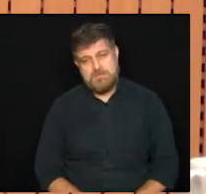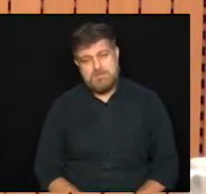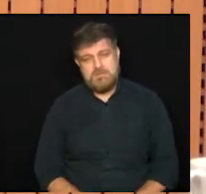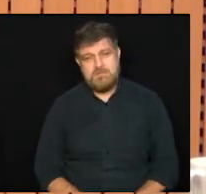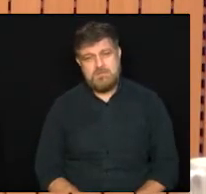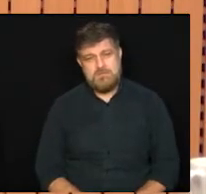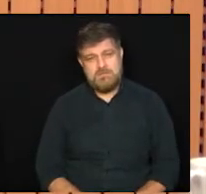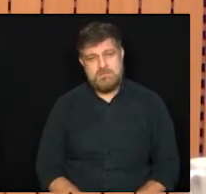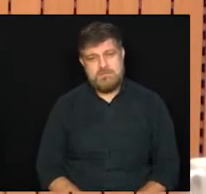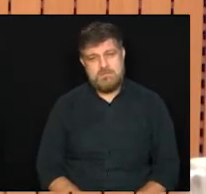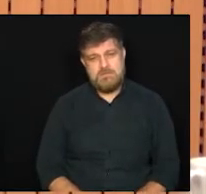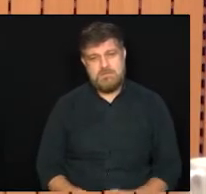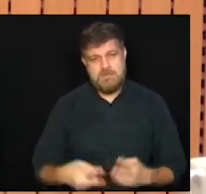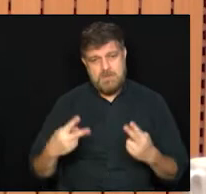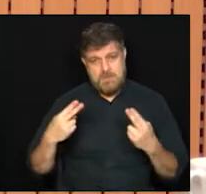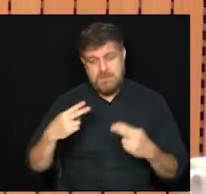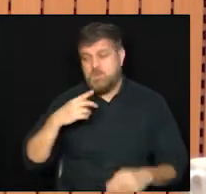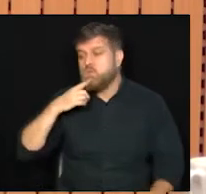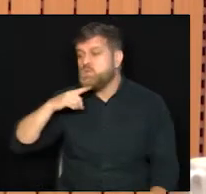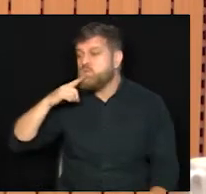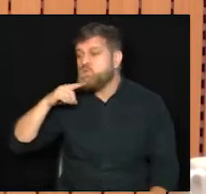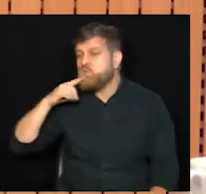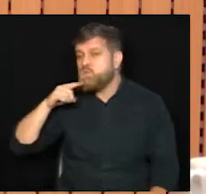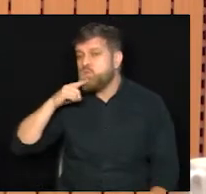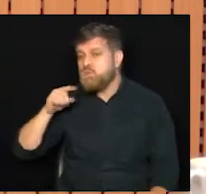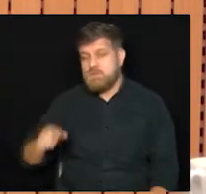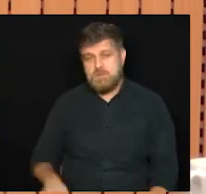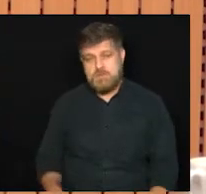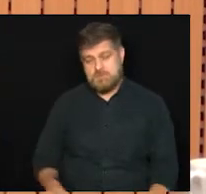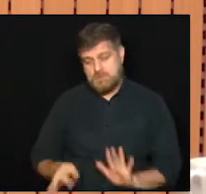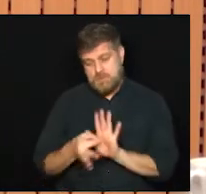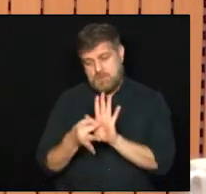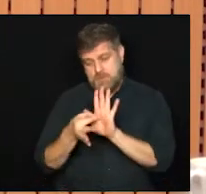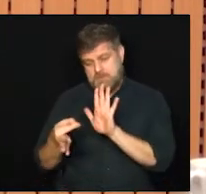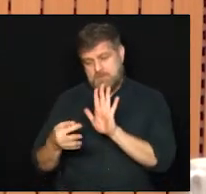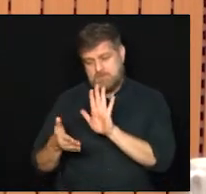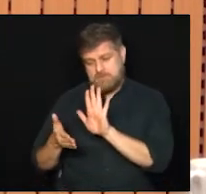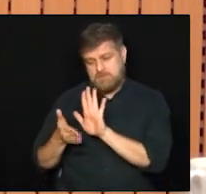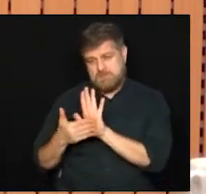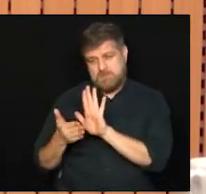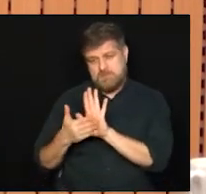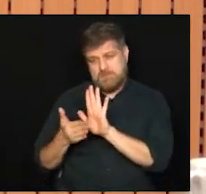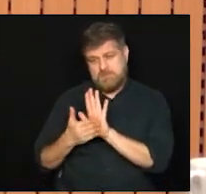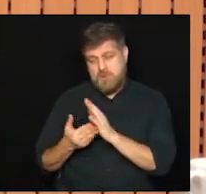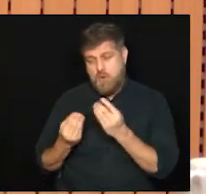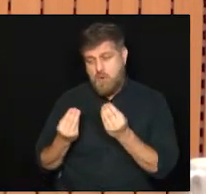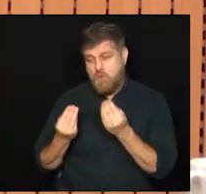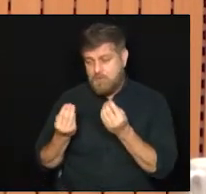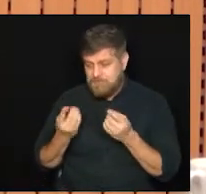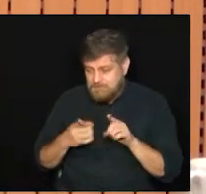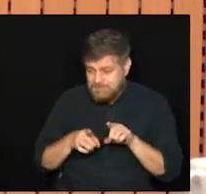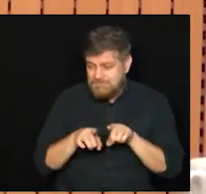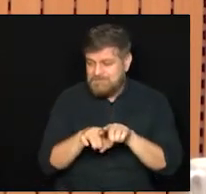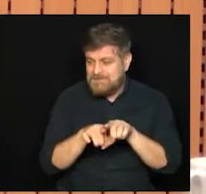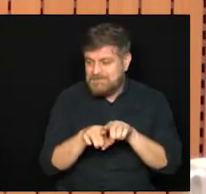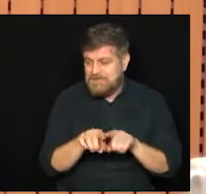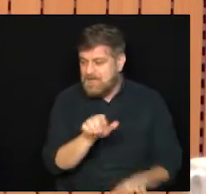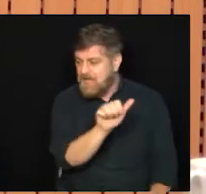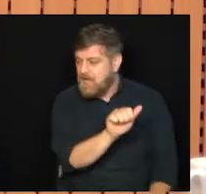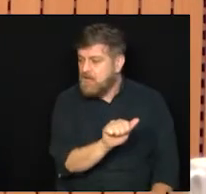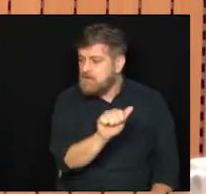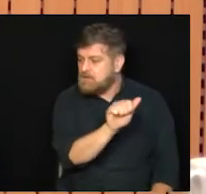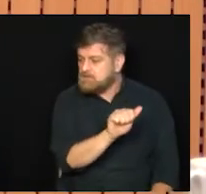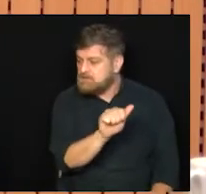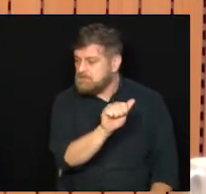Ainda na linha do que o vereador Eduardo Magoga sugeriu, propôs, né, como buscar parceria com outras associações, eu queria